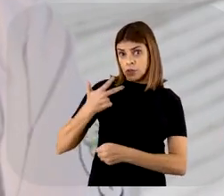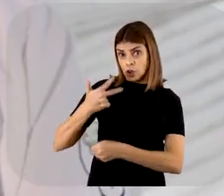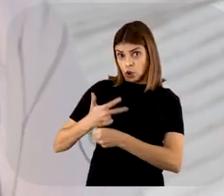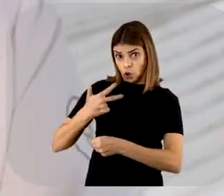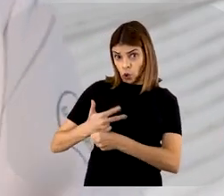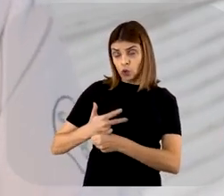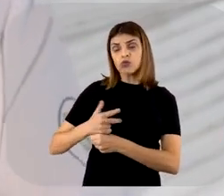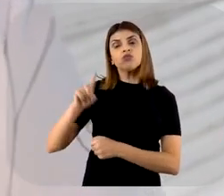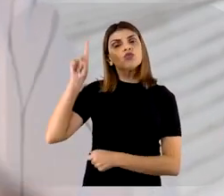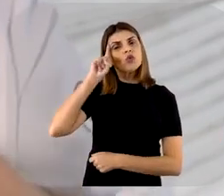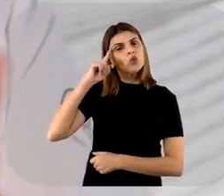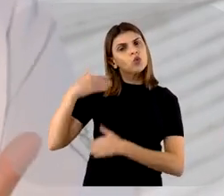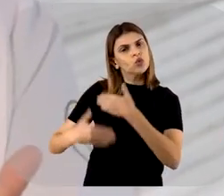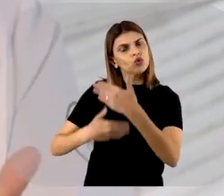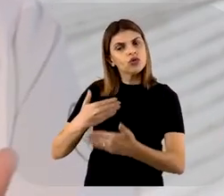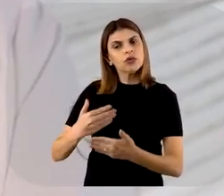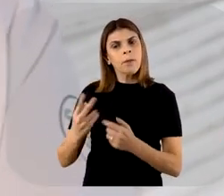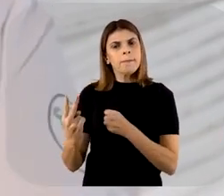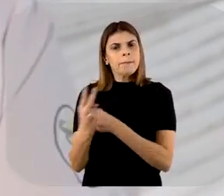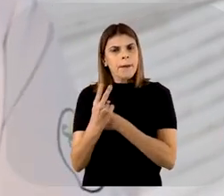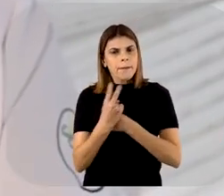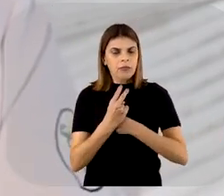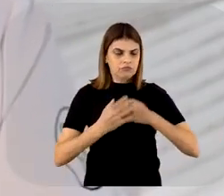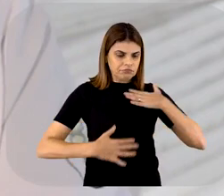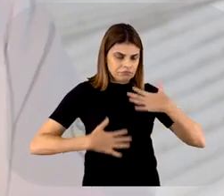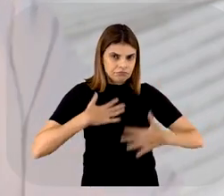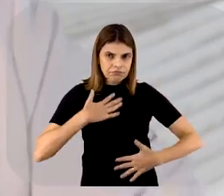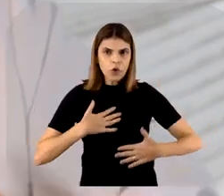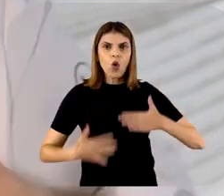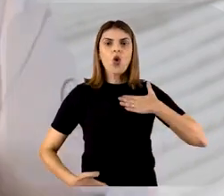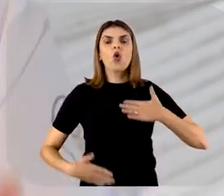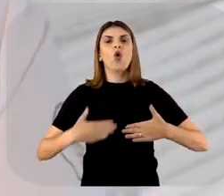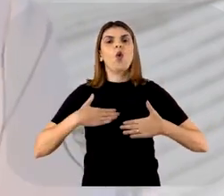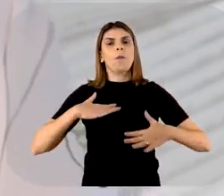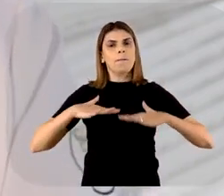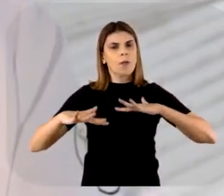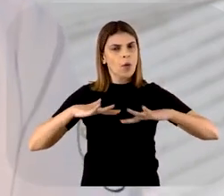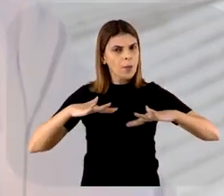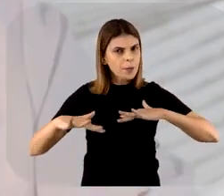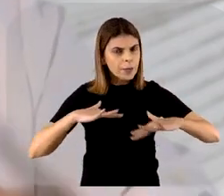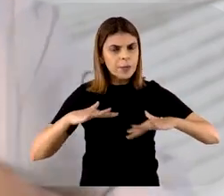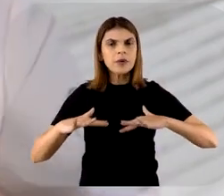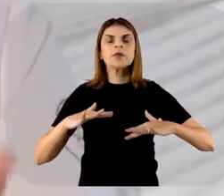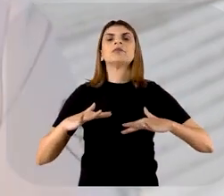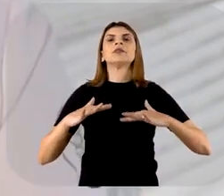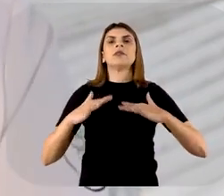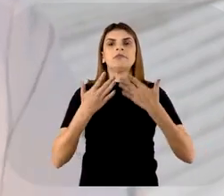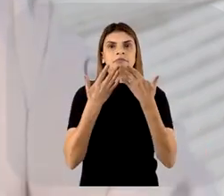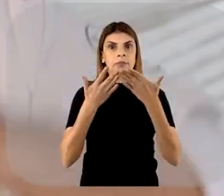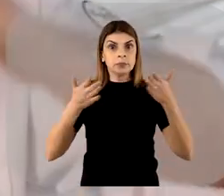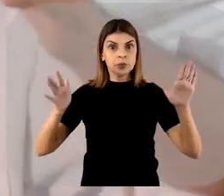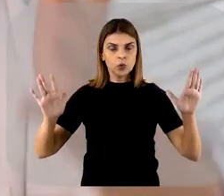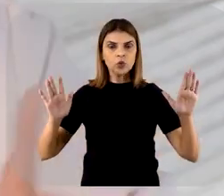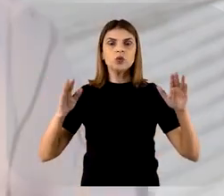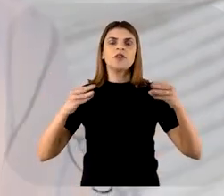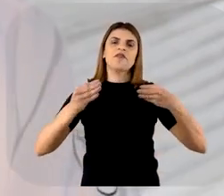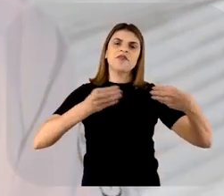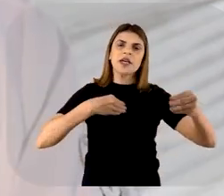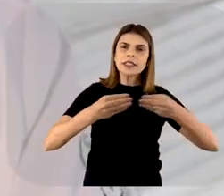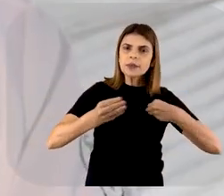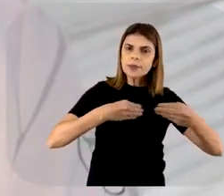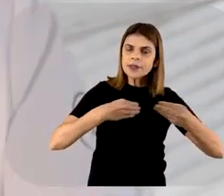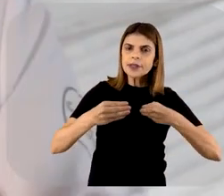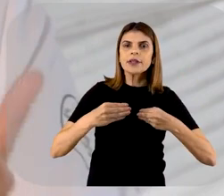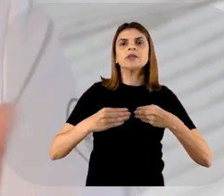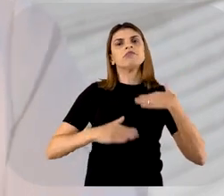idosa no seu dia a dia a preservar as funções, a função da mobilidade, a amplitude, a